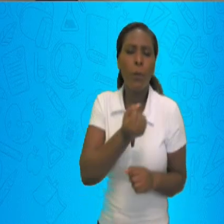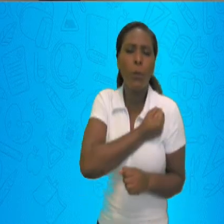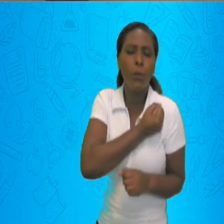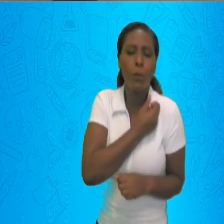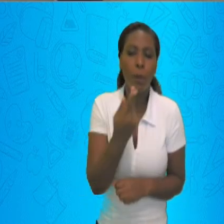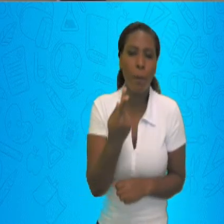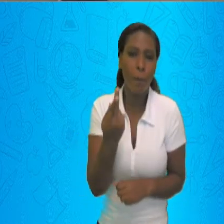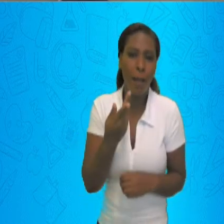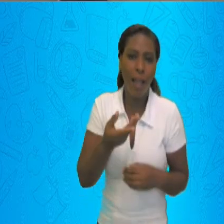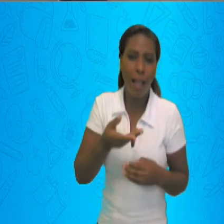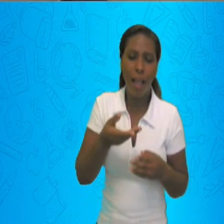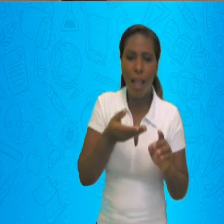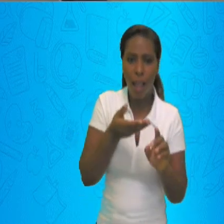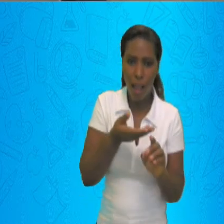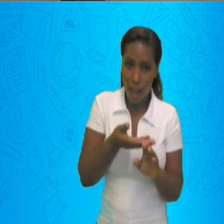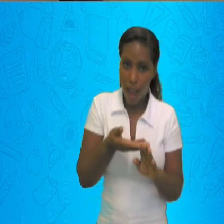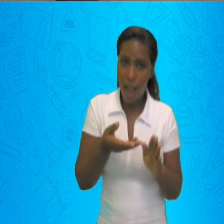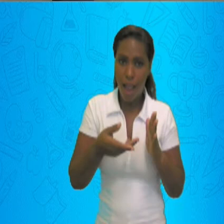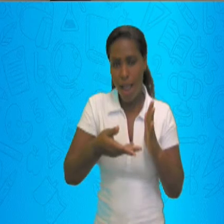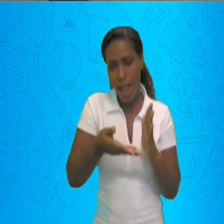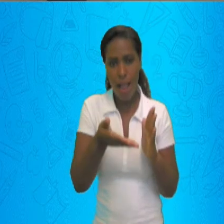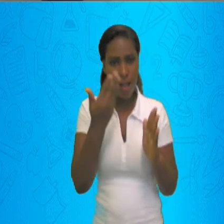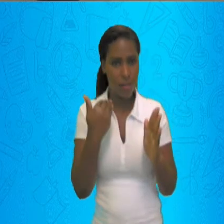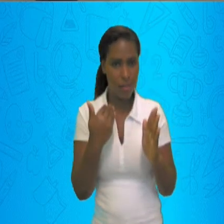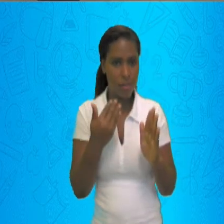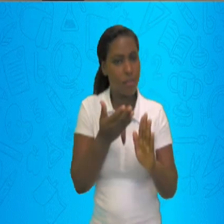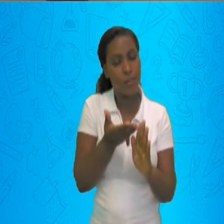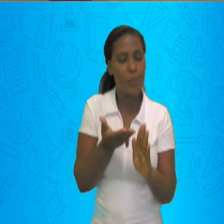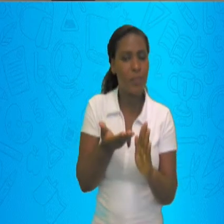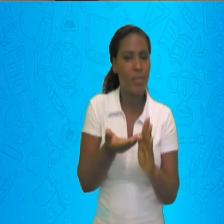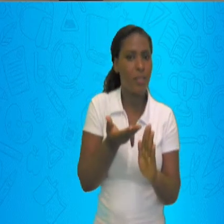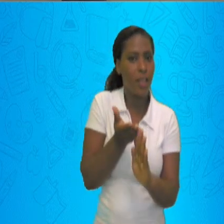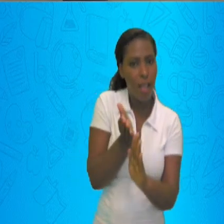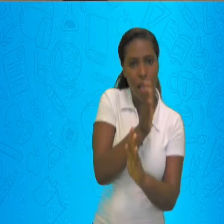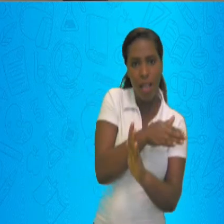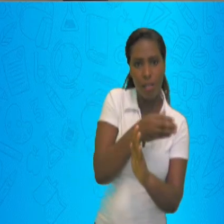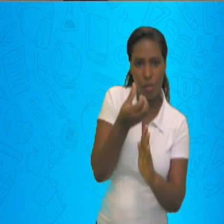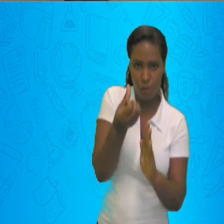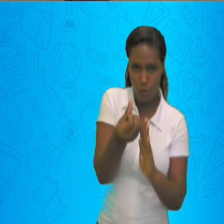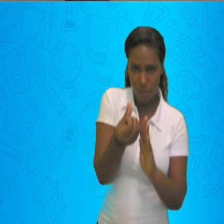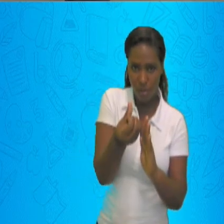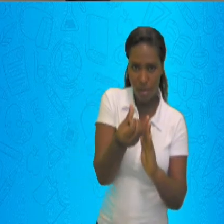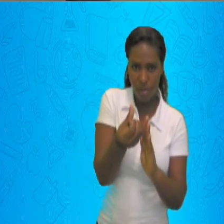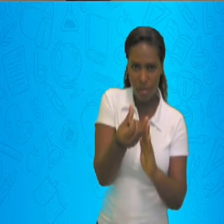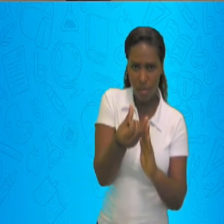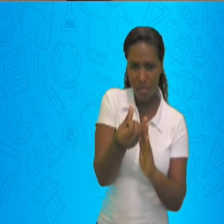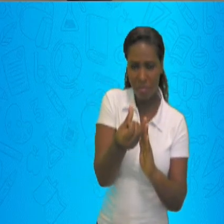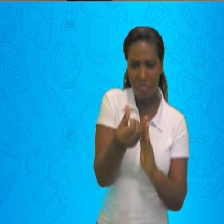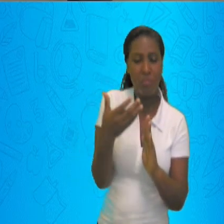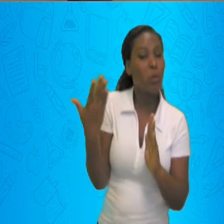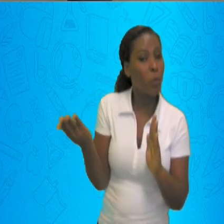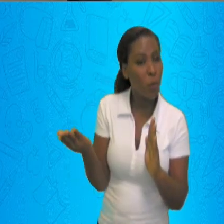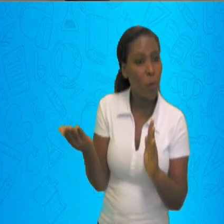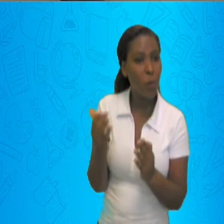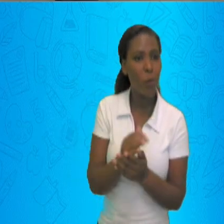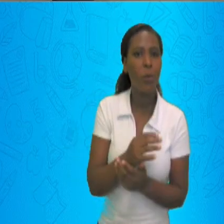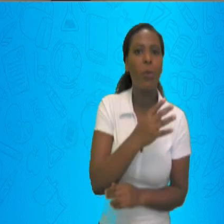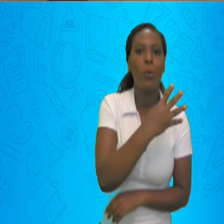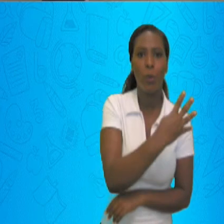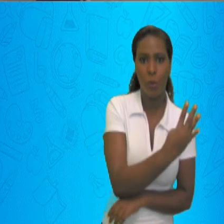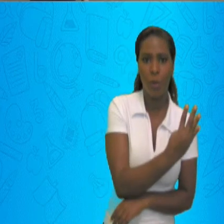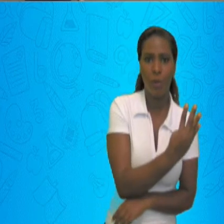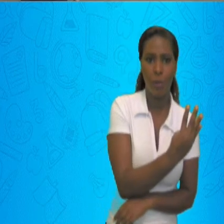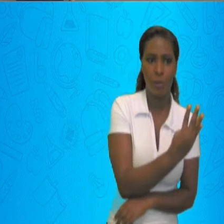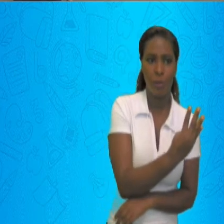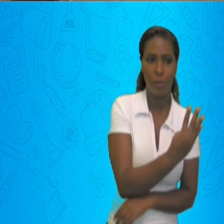é? É o 4. 4. Ele vai ser menor do que 6 mais 9?